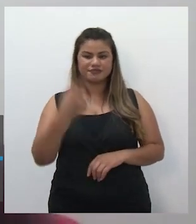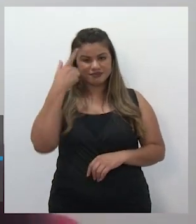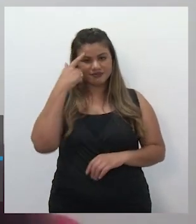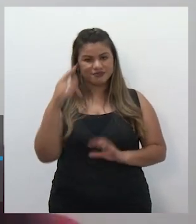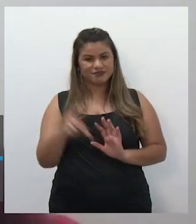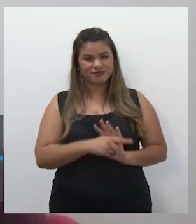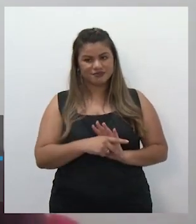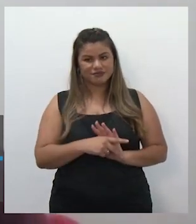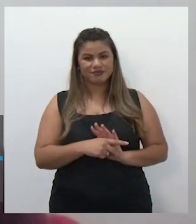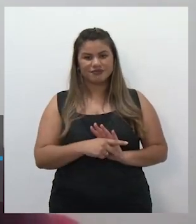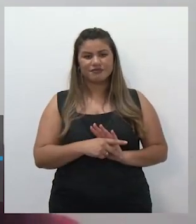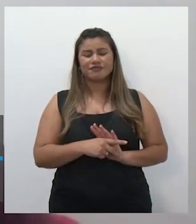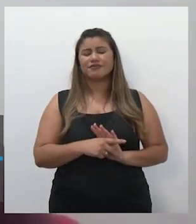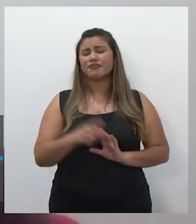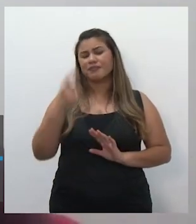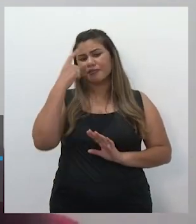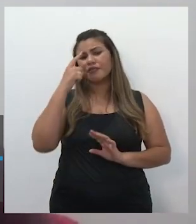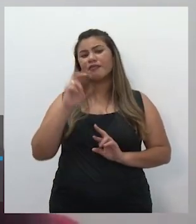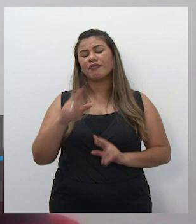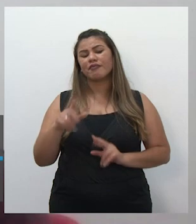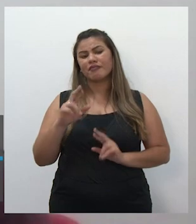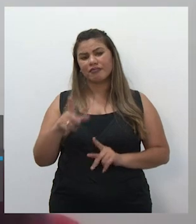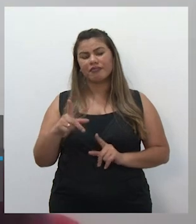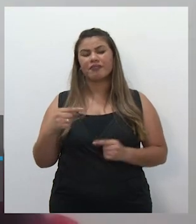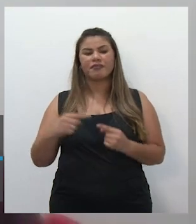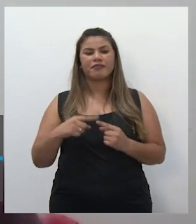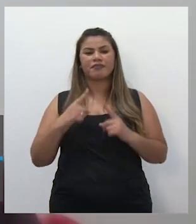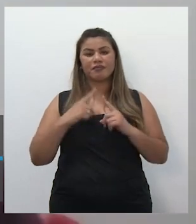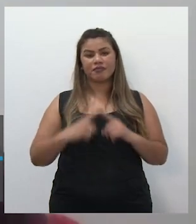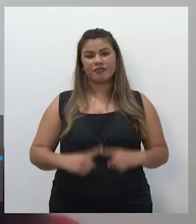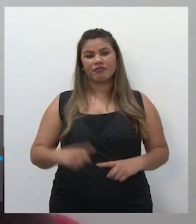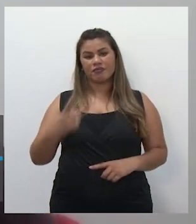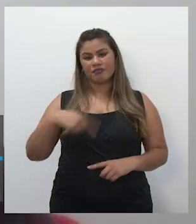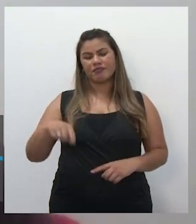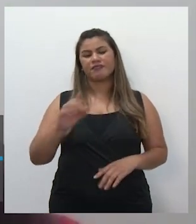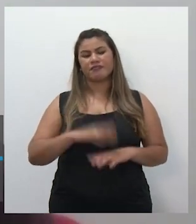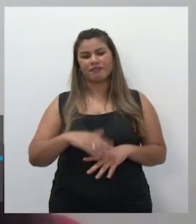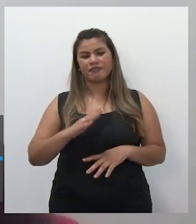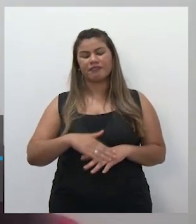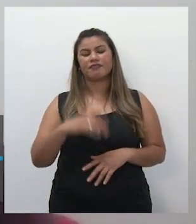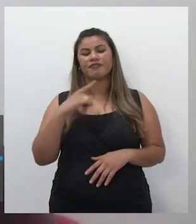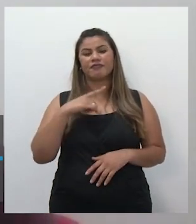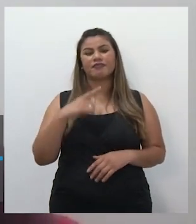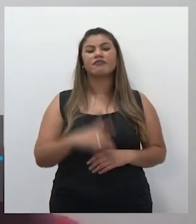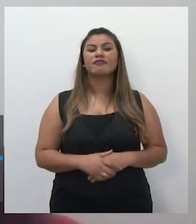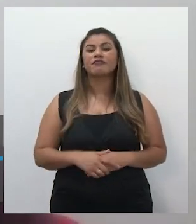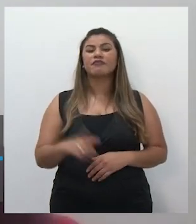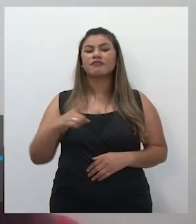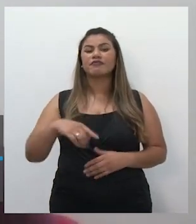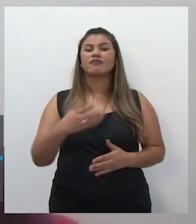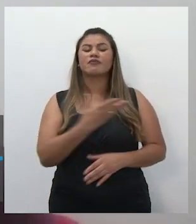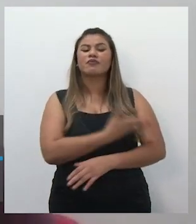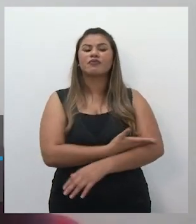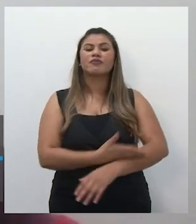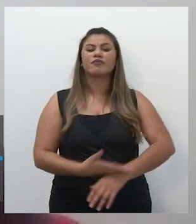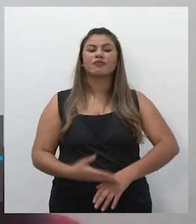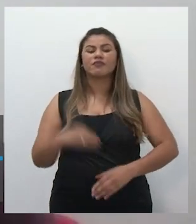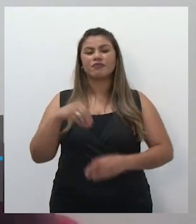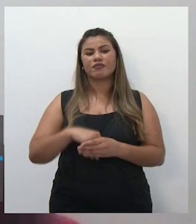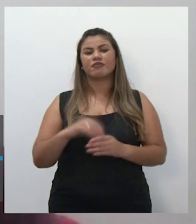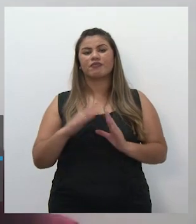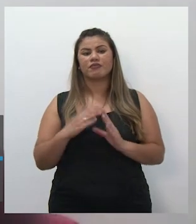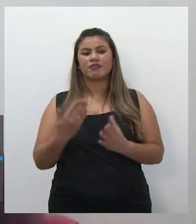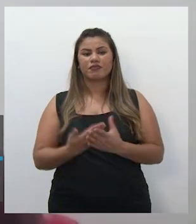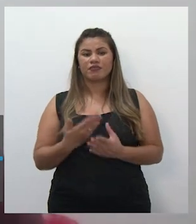essa, sair da caixinha. Esse é um grande desafio, um desafio pelo qual nós também passamos, né? Nós estamos muito acostumados, em sala de aula, a trabalhar